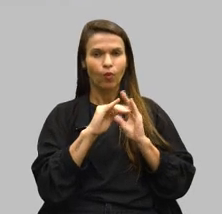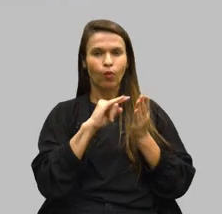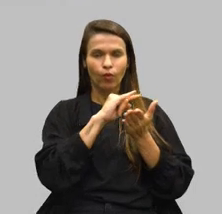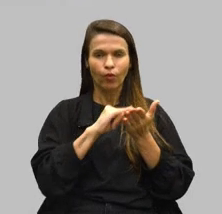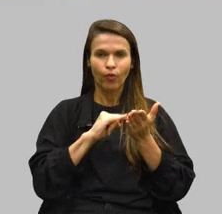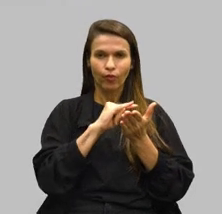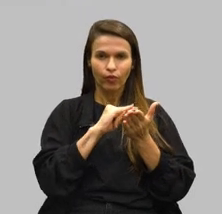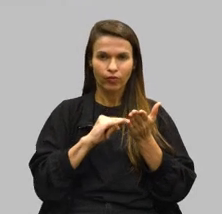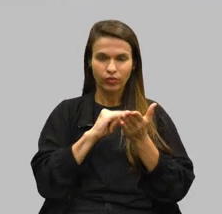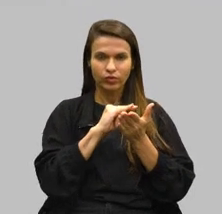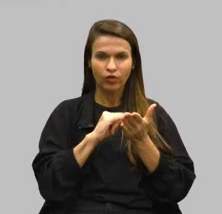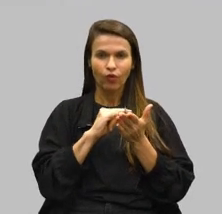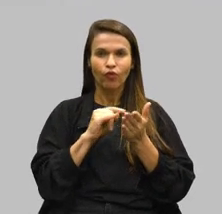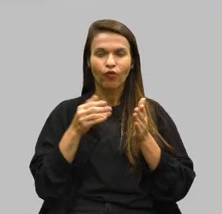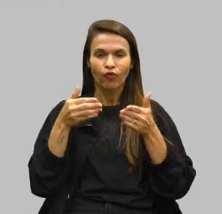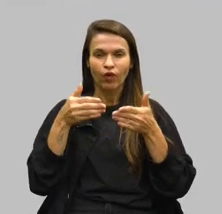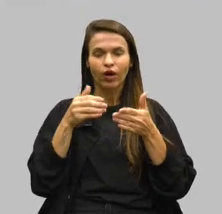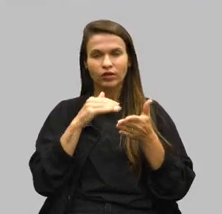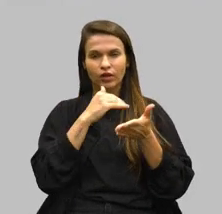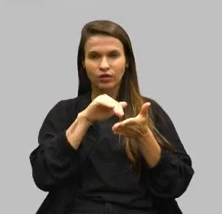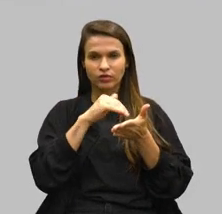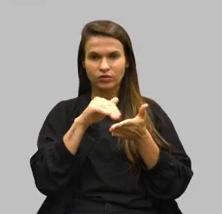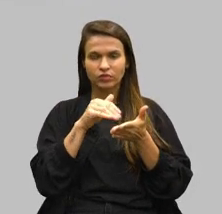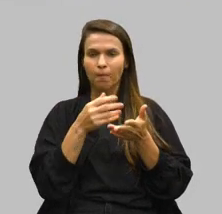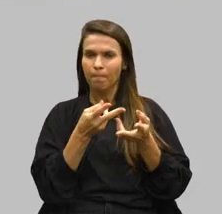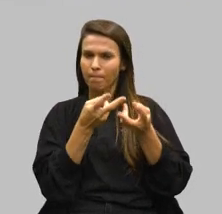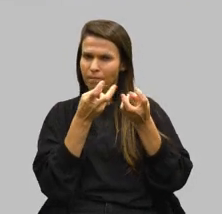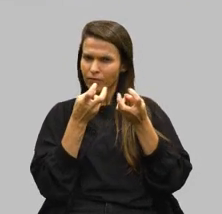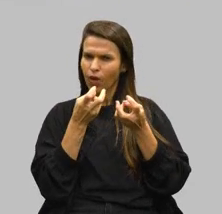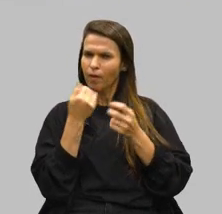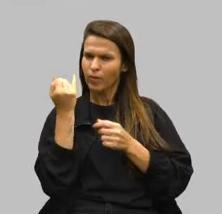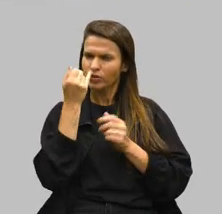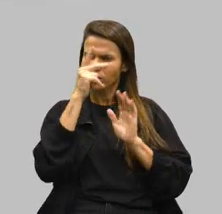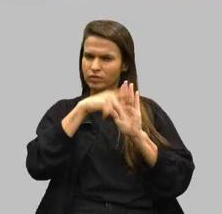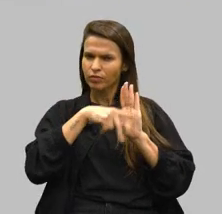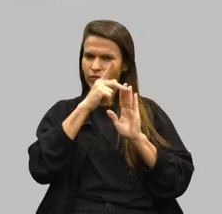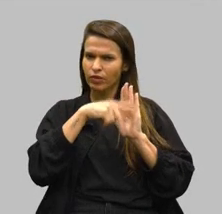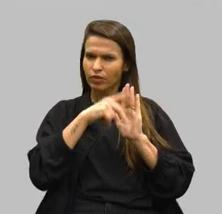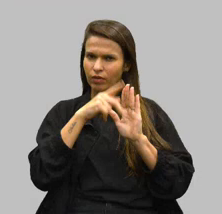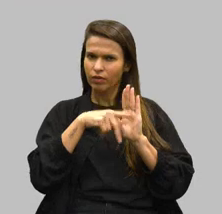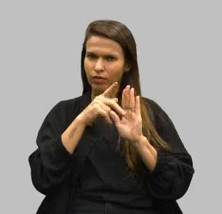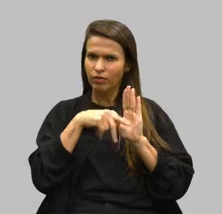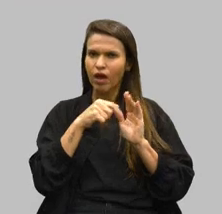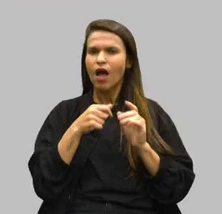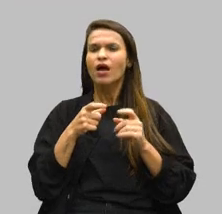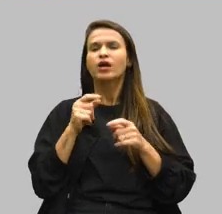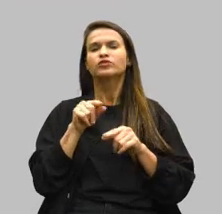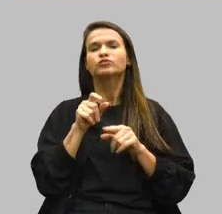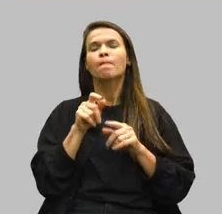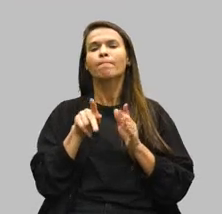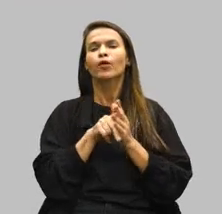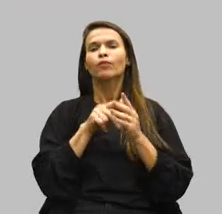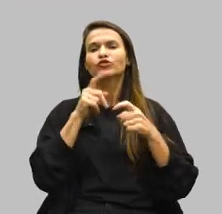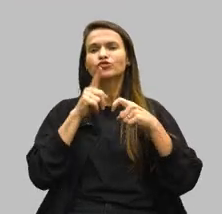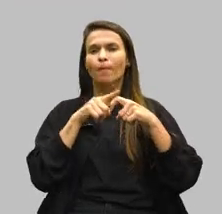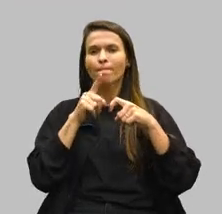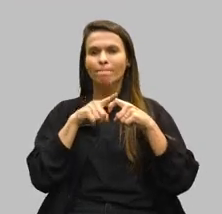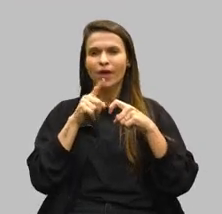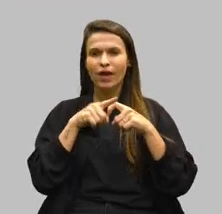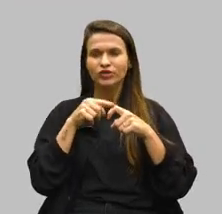da secretaria reconhecendo a relevância desse projeto esse projeto é de um médico aqui de Belo Horizonte que tem um Instituto de